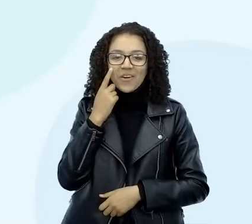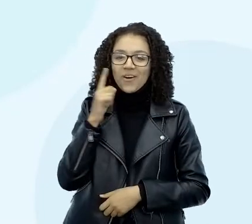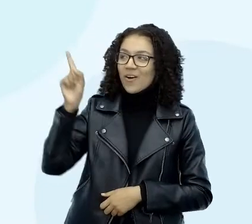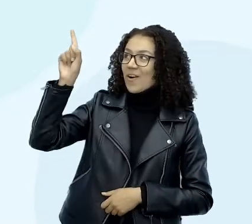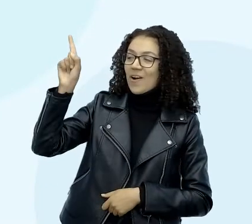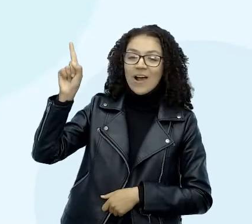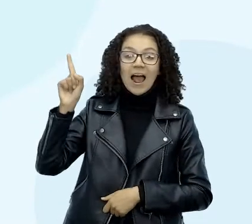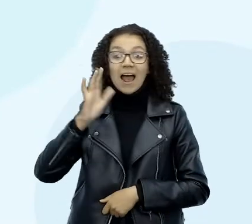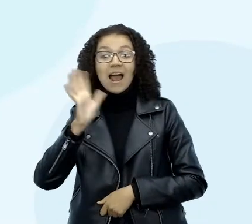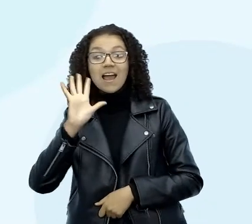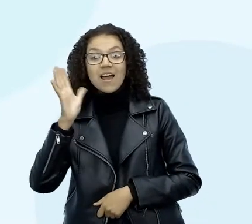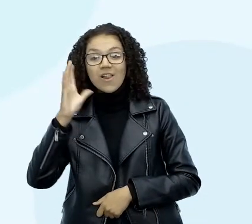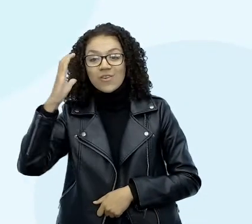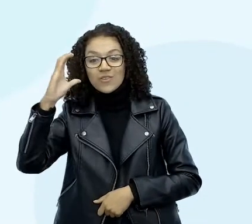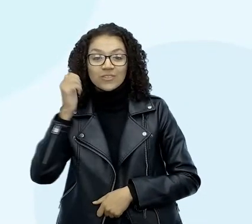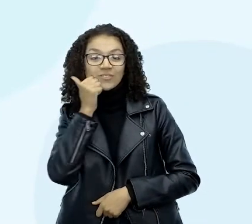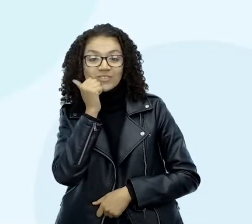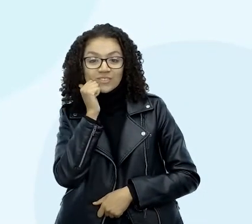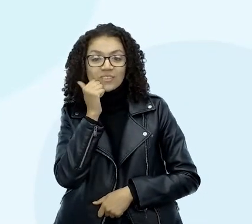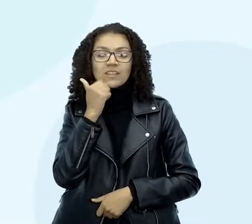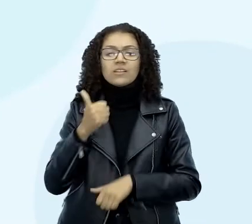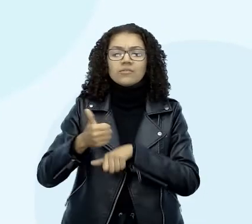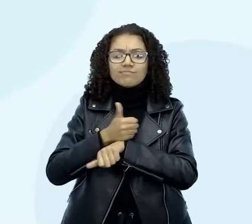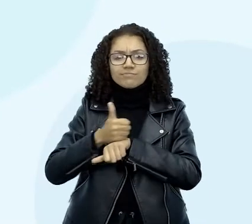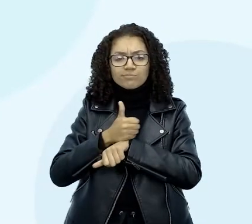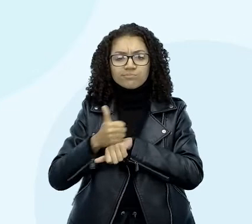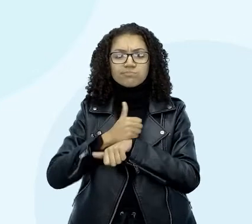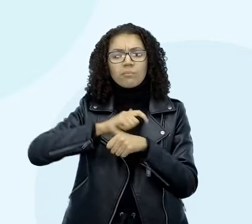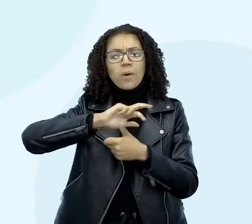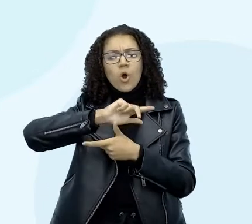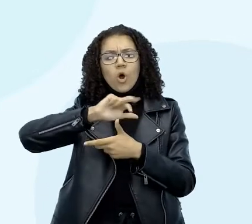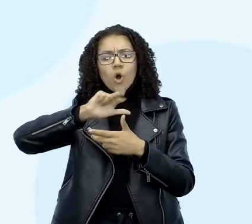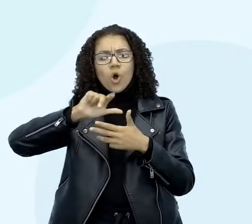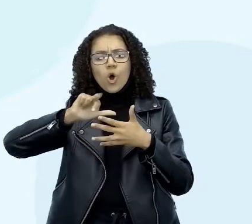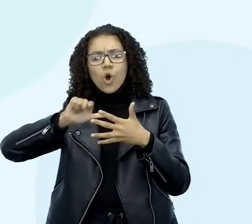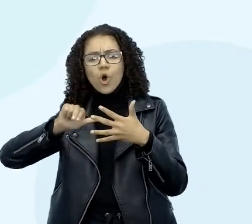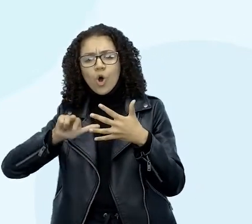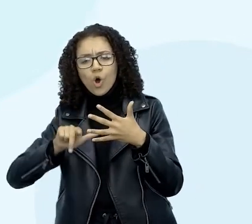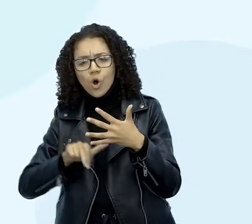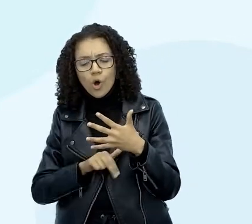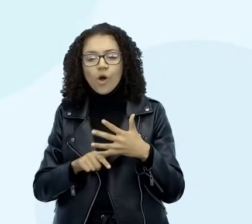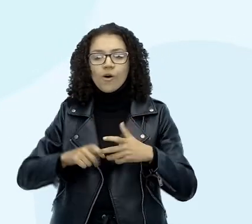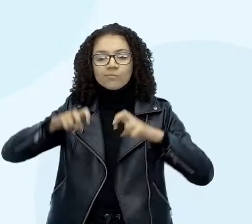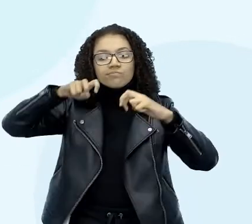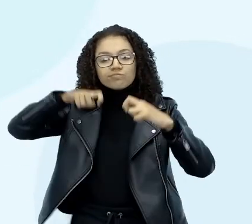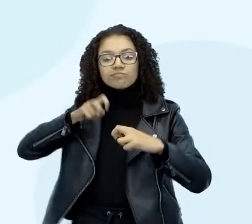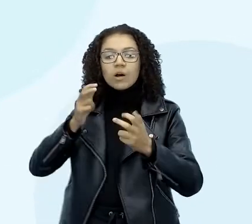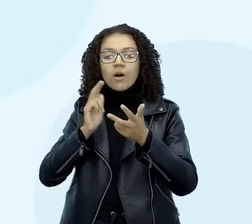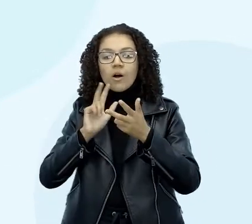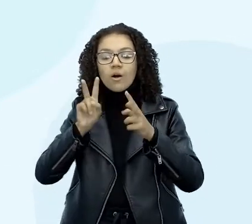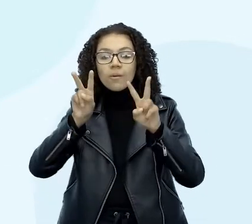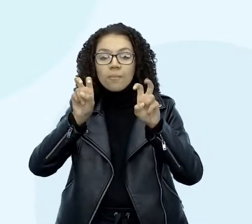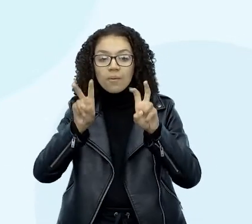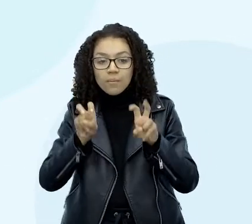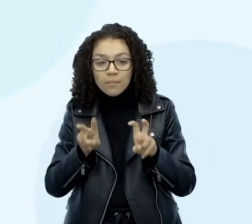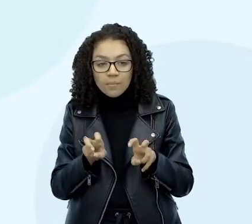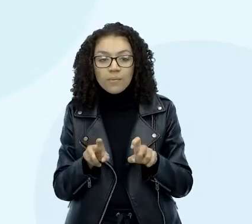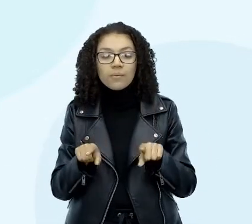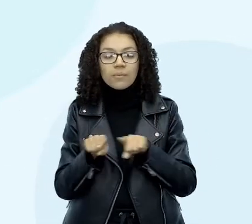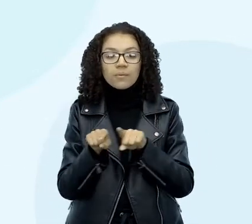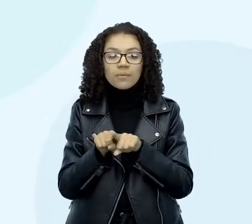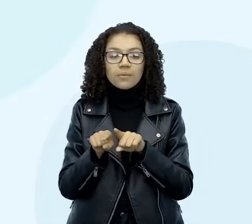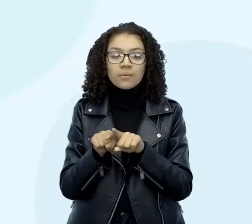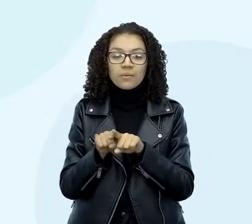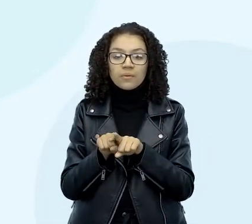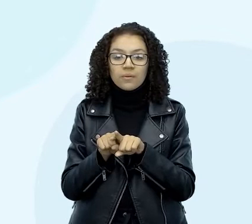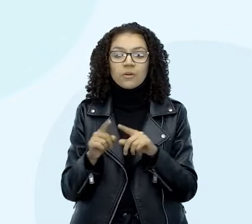de entrevista com profissionais de diferentes áreas para abordar assuntos aí do dia, tá? Então a gente tem episódios focados em evolução